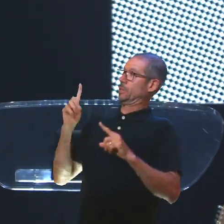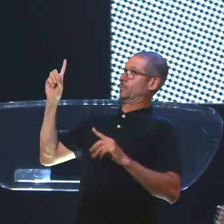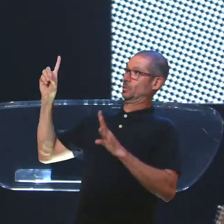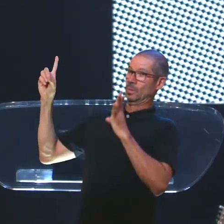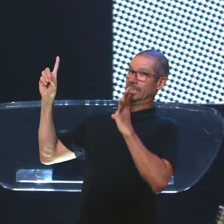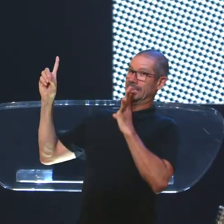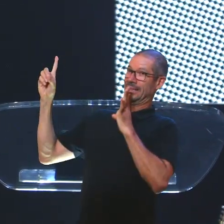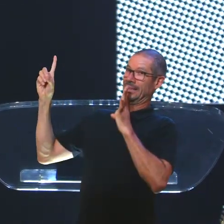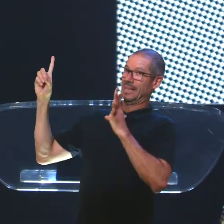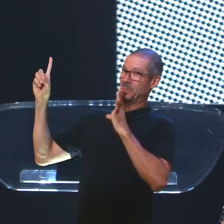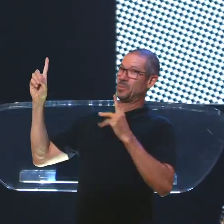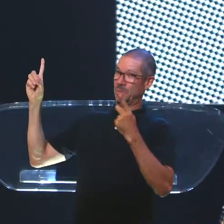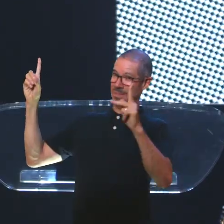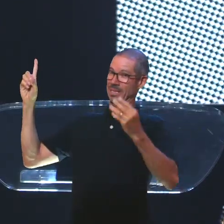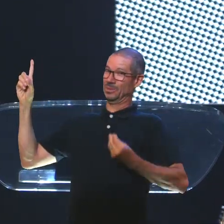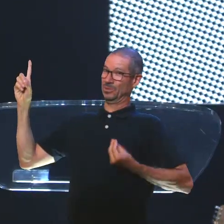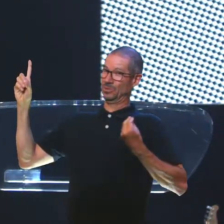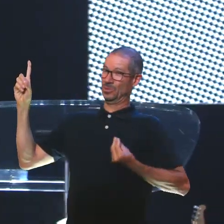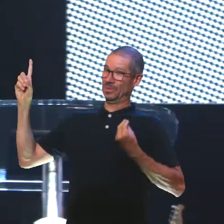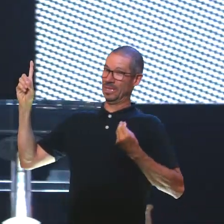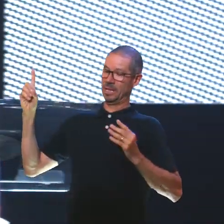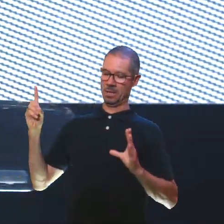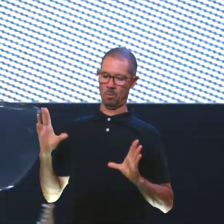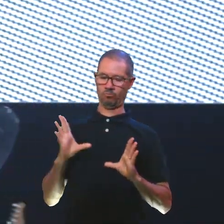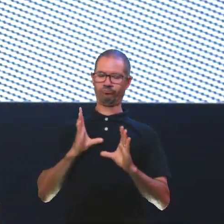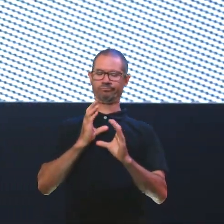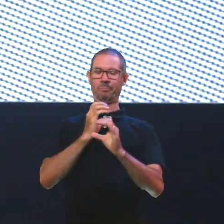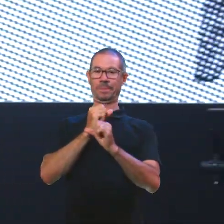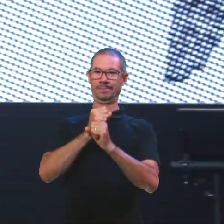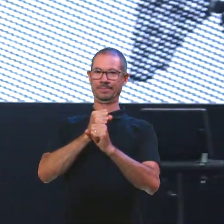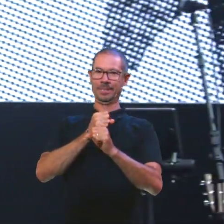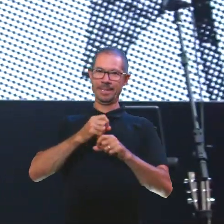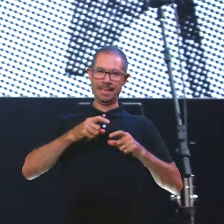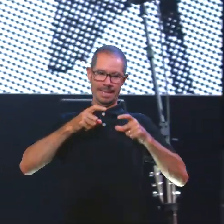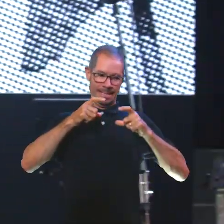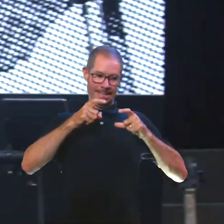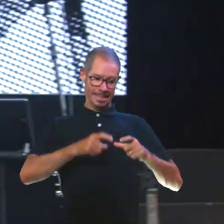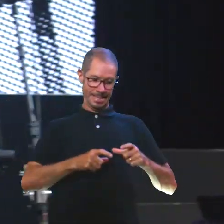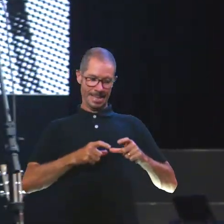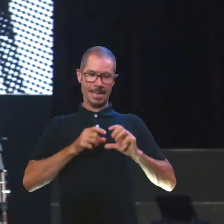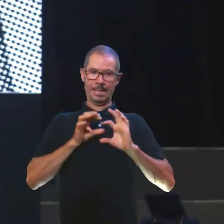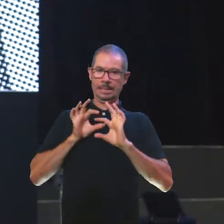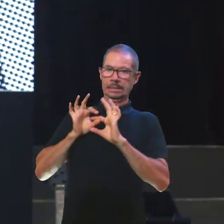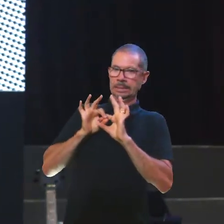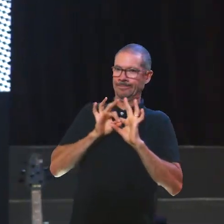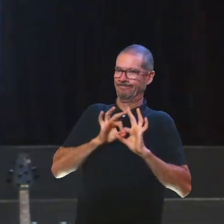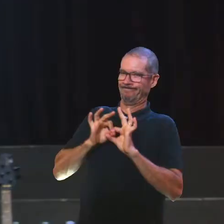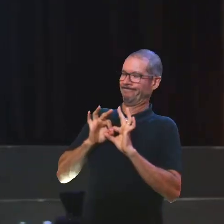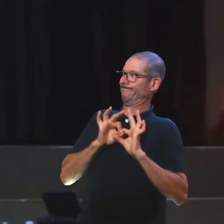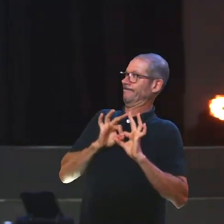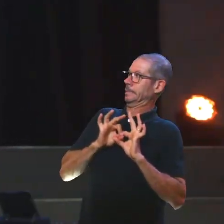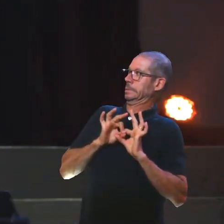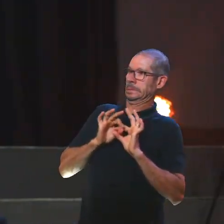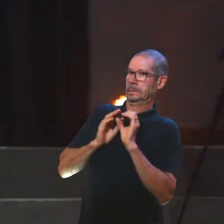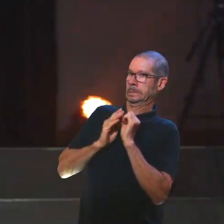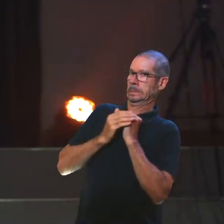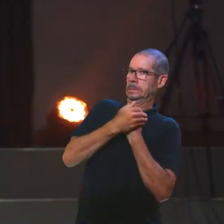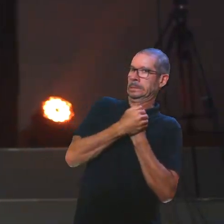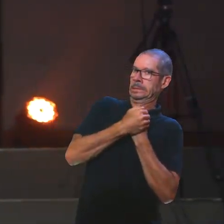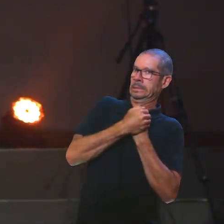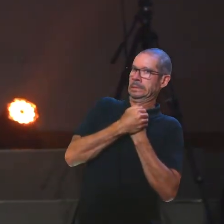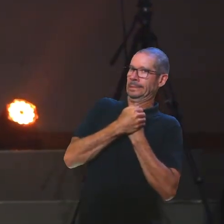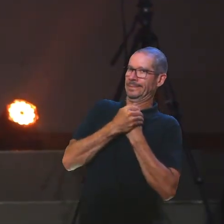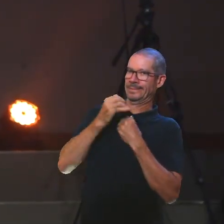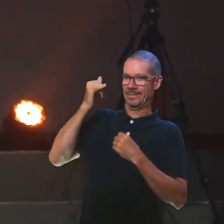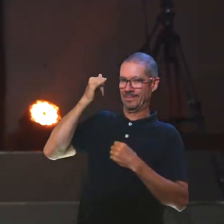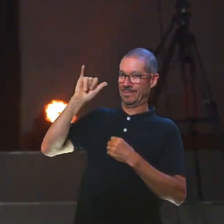Ele te conhece, mas não por completo. Porque tem áreas que você não está permitindo Ele derrubar da sua luz para transformar em